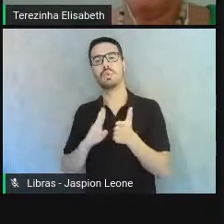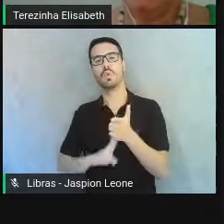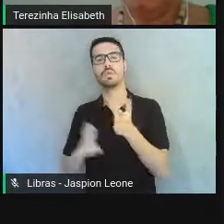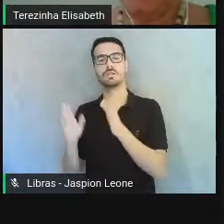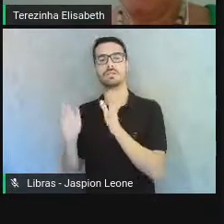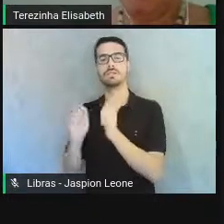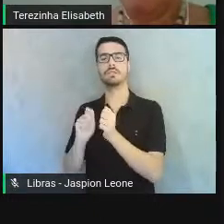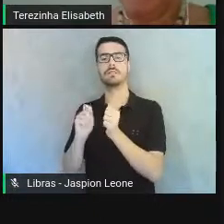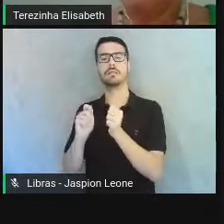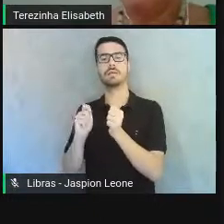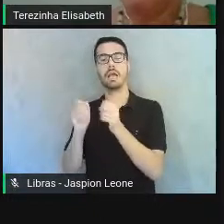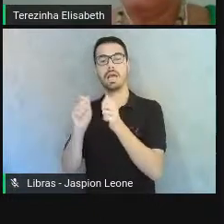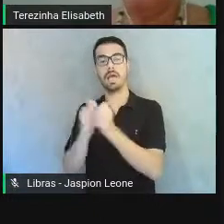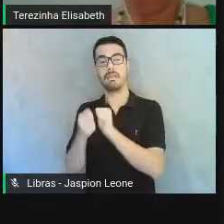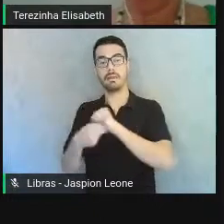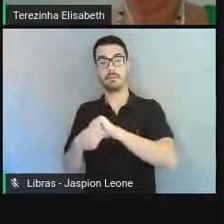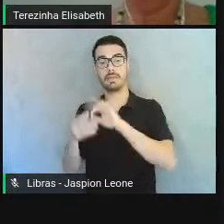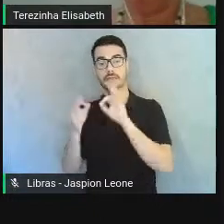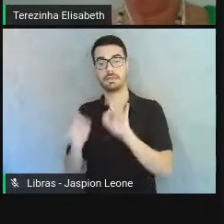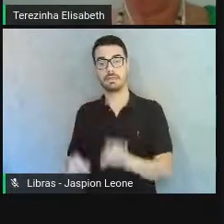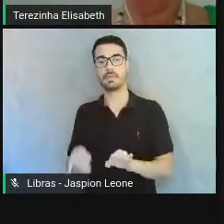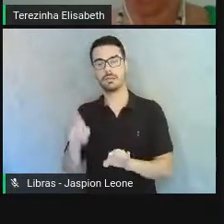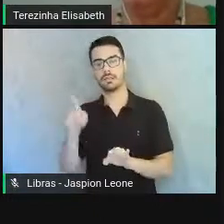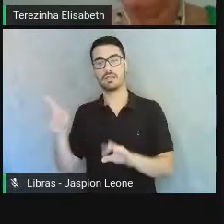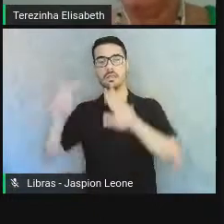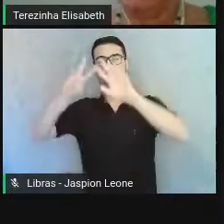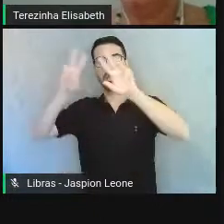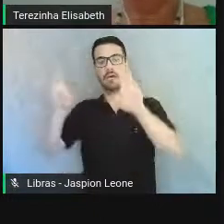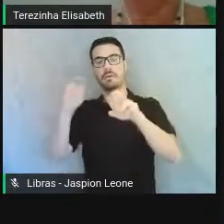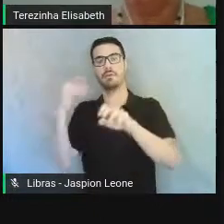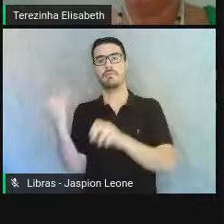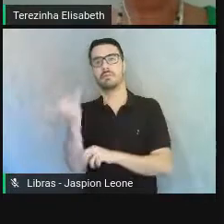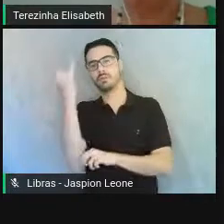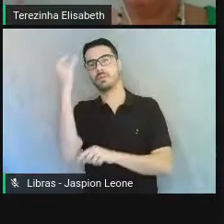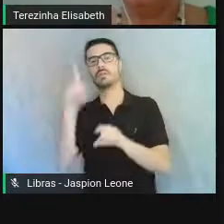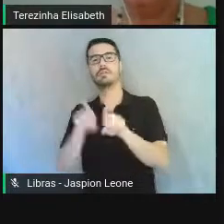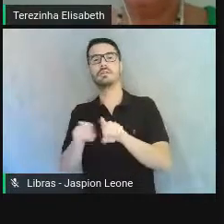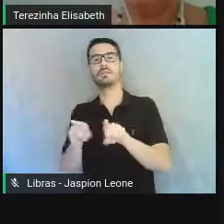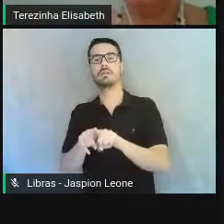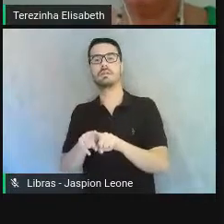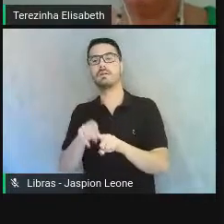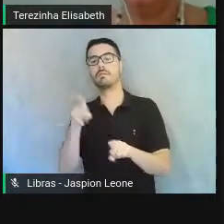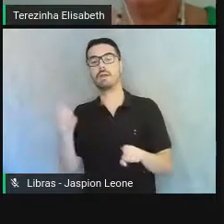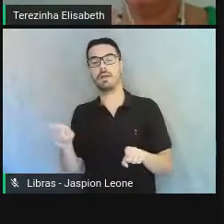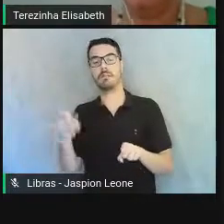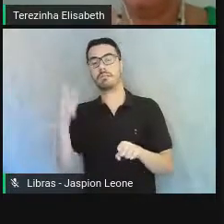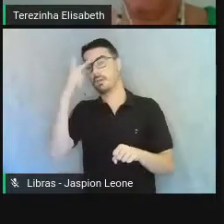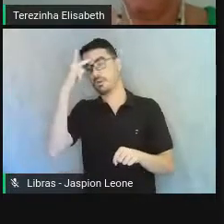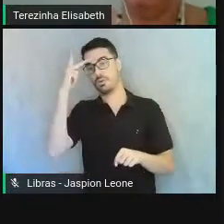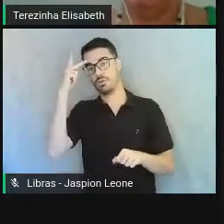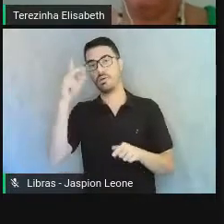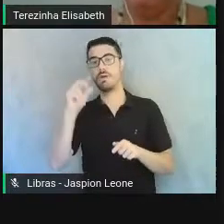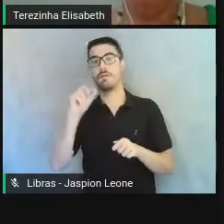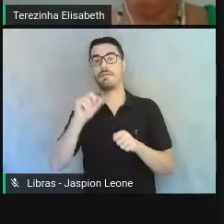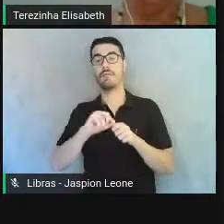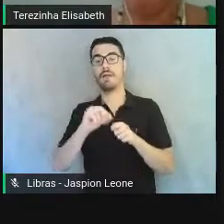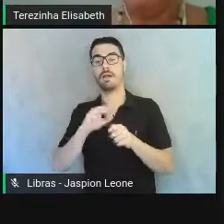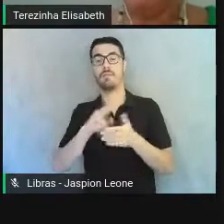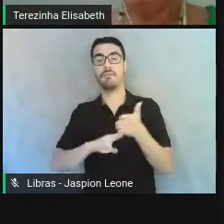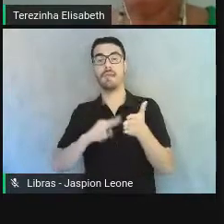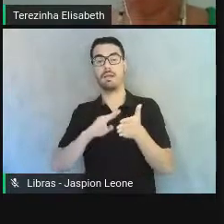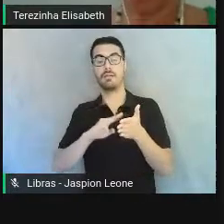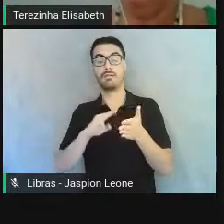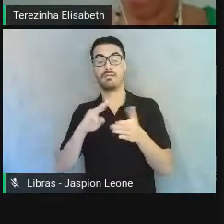adequadas, pelas temáticas relevantes que os mestrandos trazem para o trabalho,